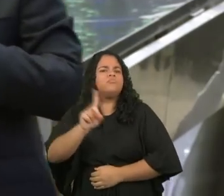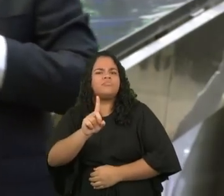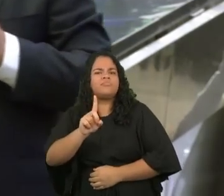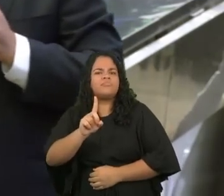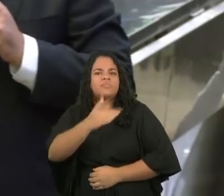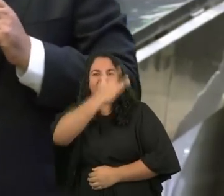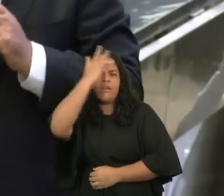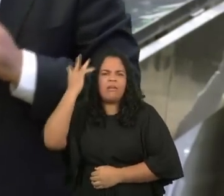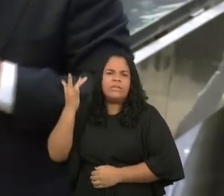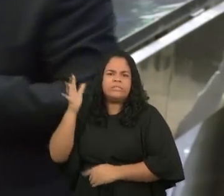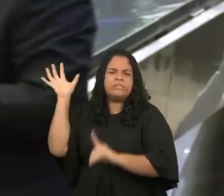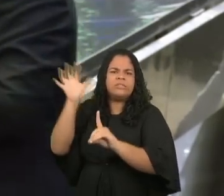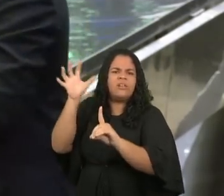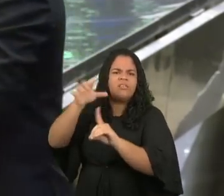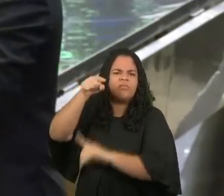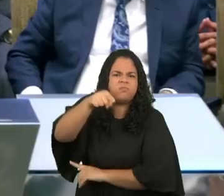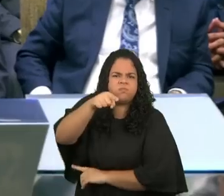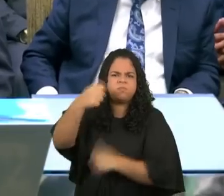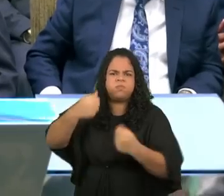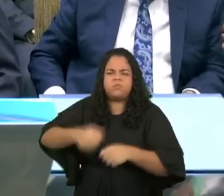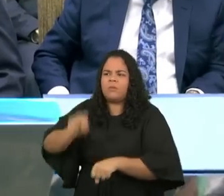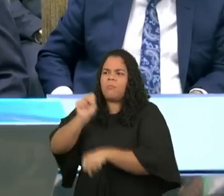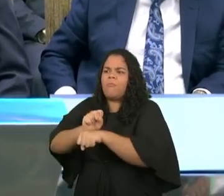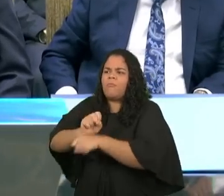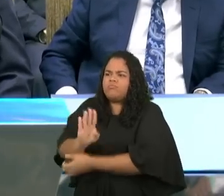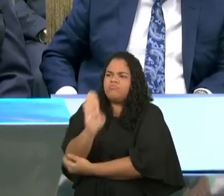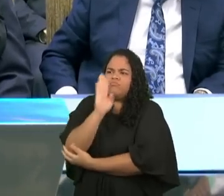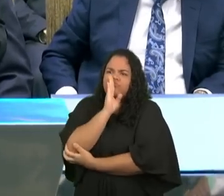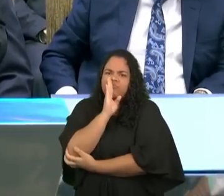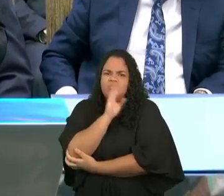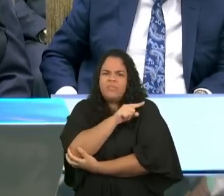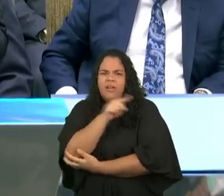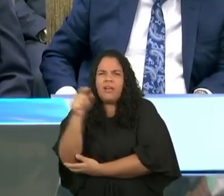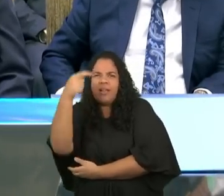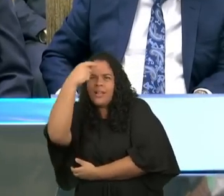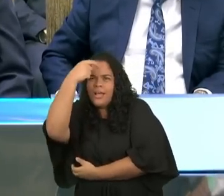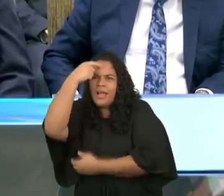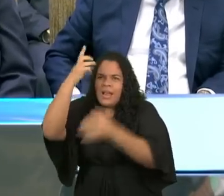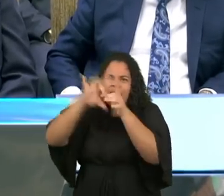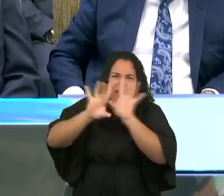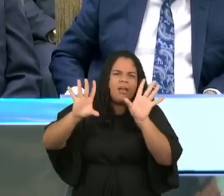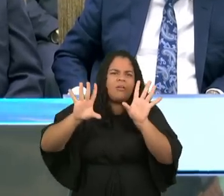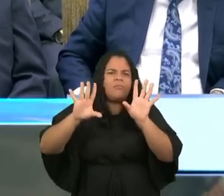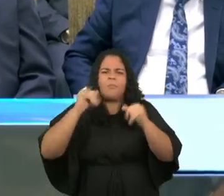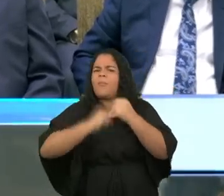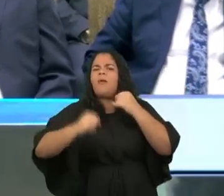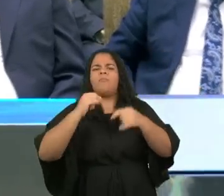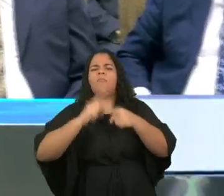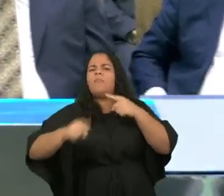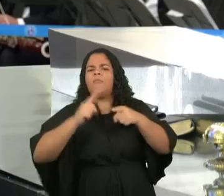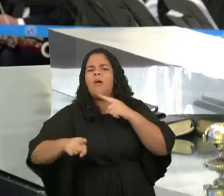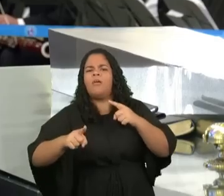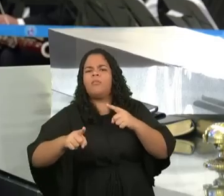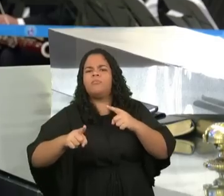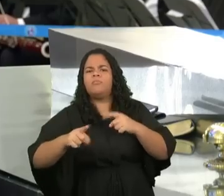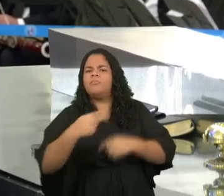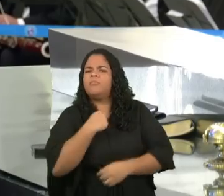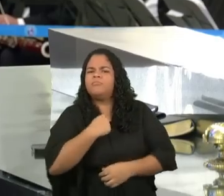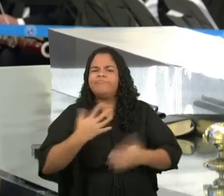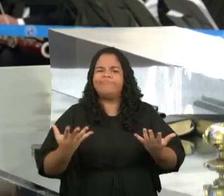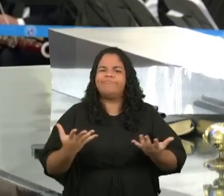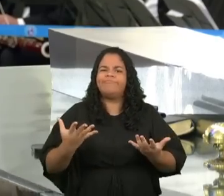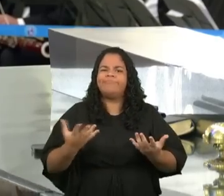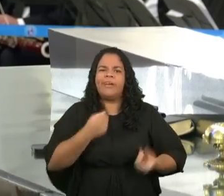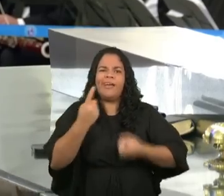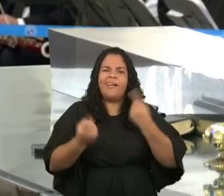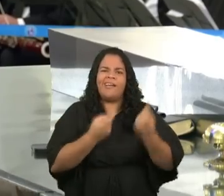permitir que você exerça a sua liberdade de consciência, ou seja, que você diga: não posso fazer porque